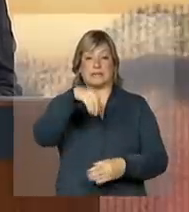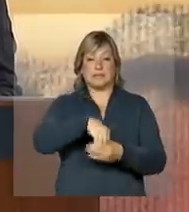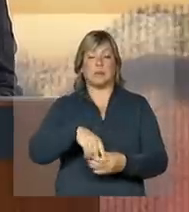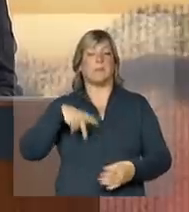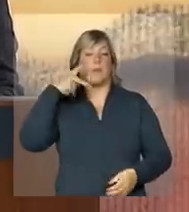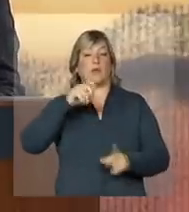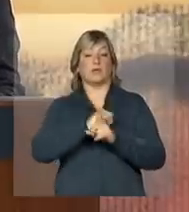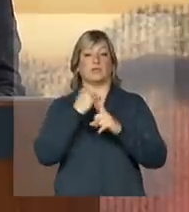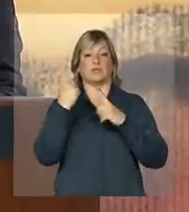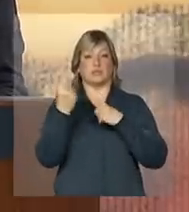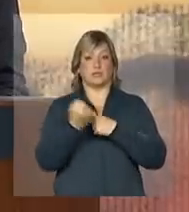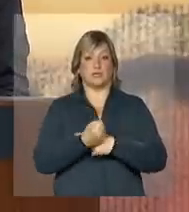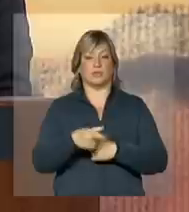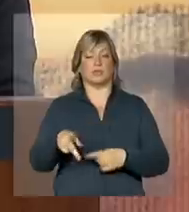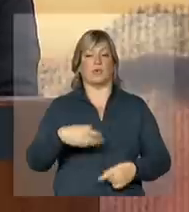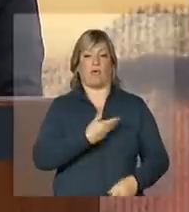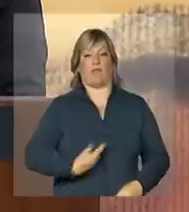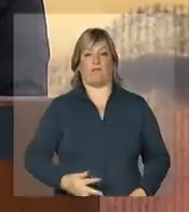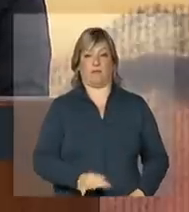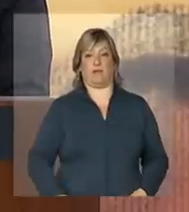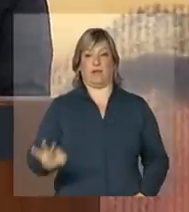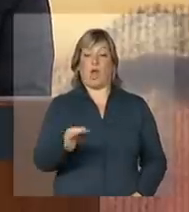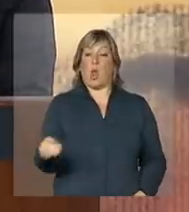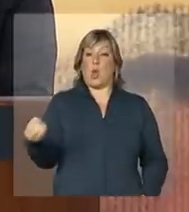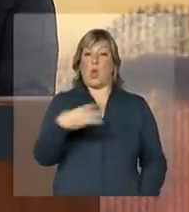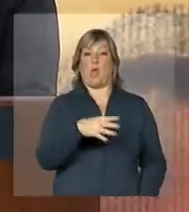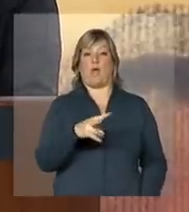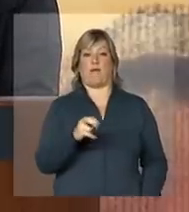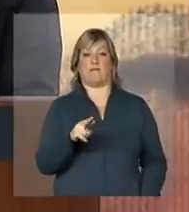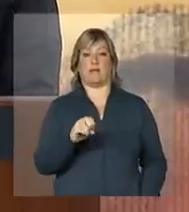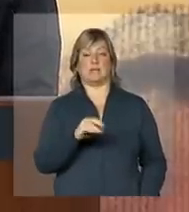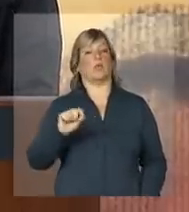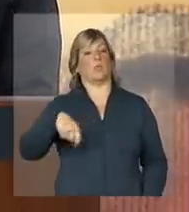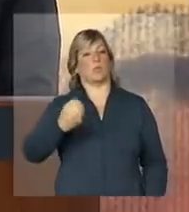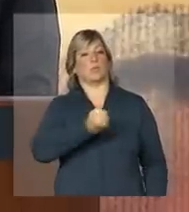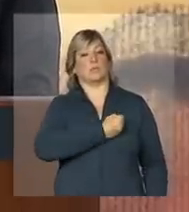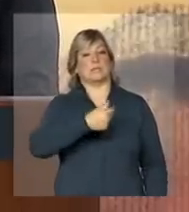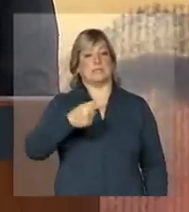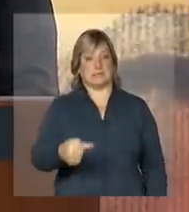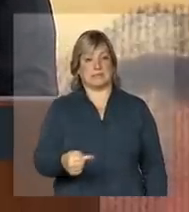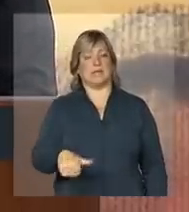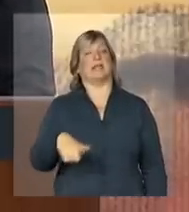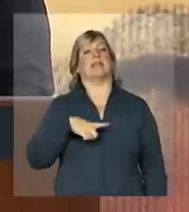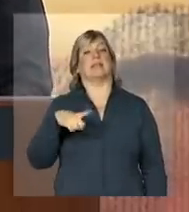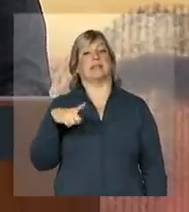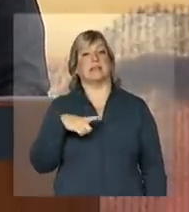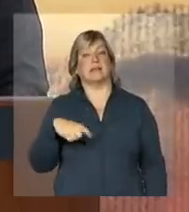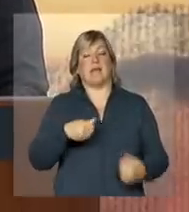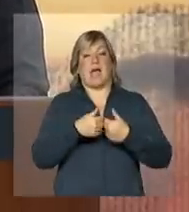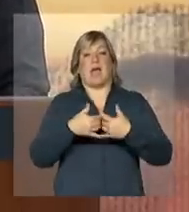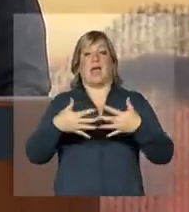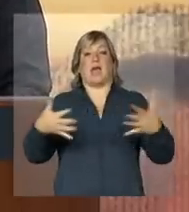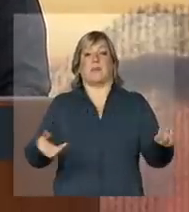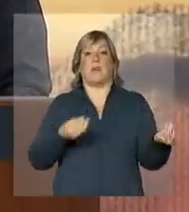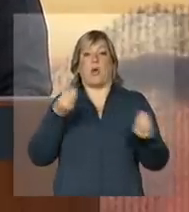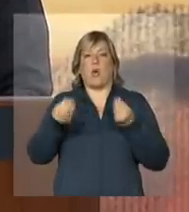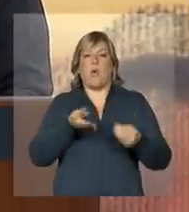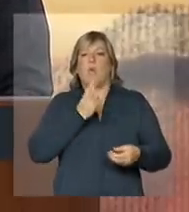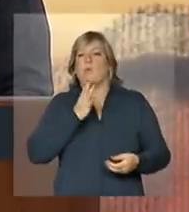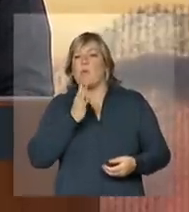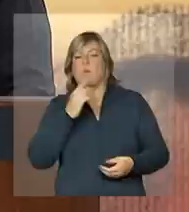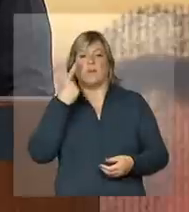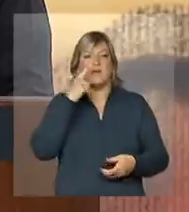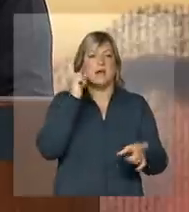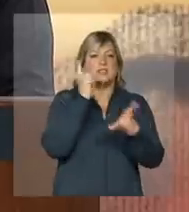governo federal a nova versão do cadastro único que a versão sete ela abriu todo um campo específico para reconhecer e